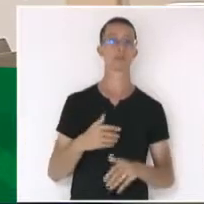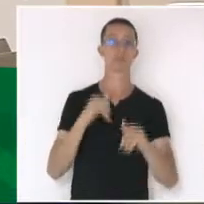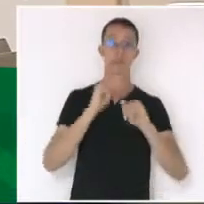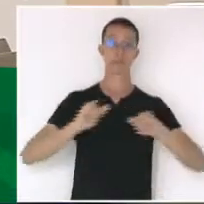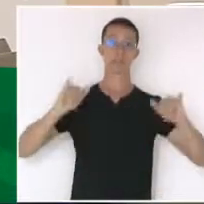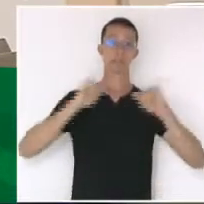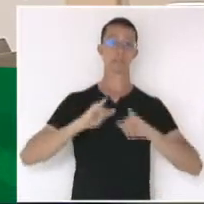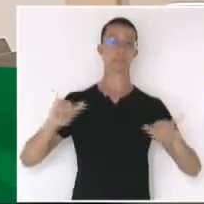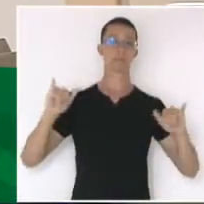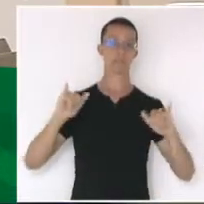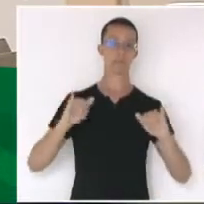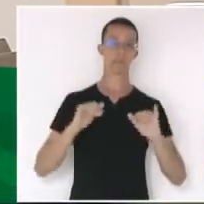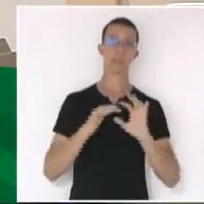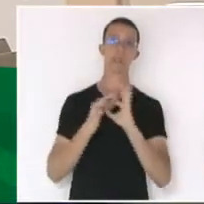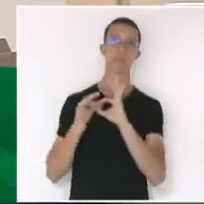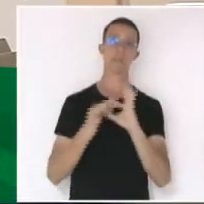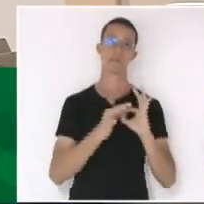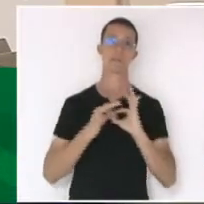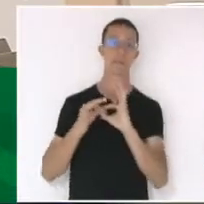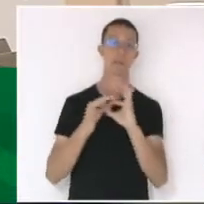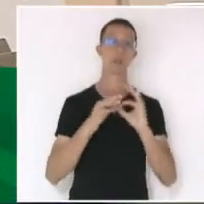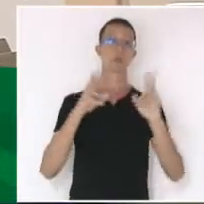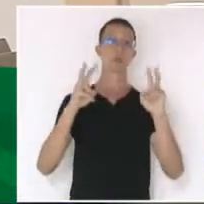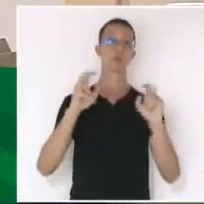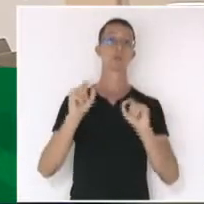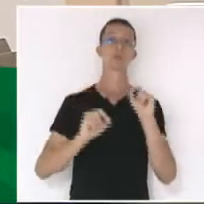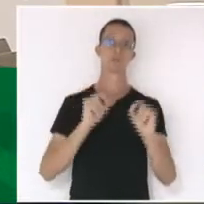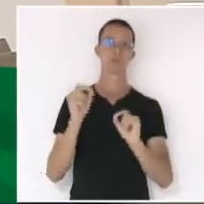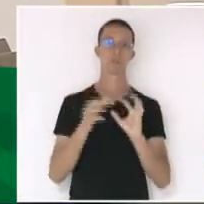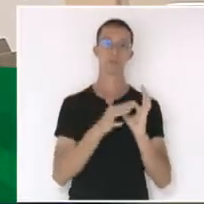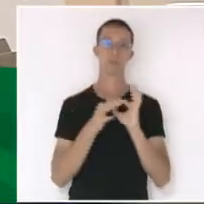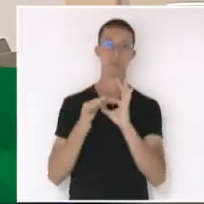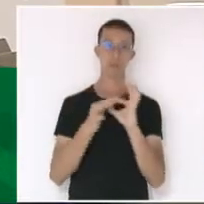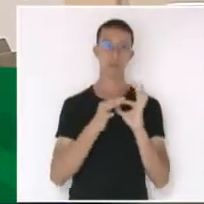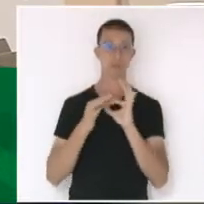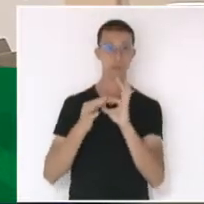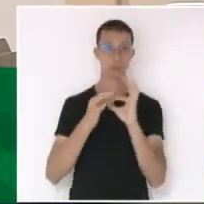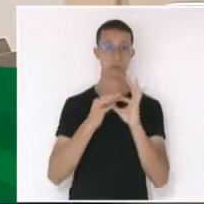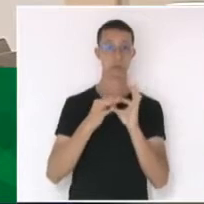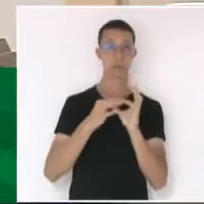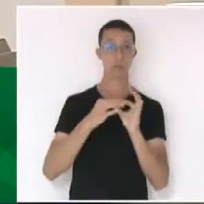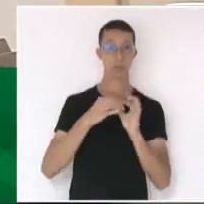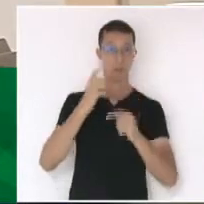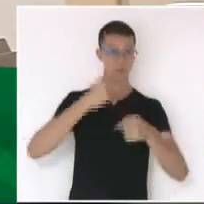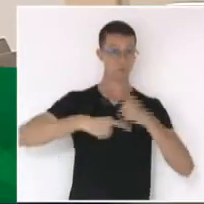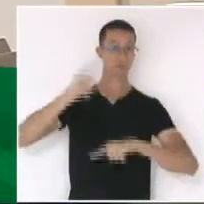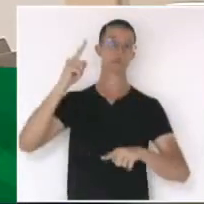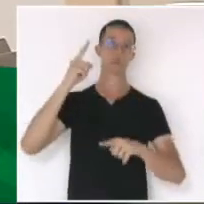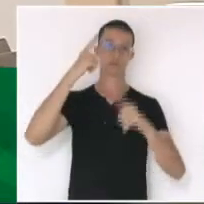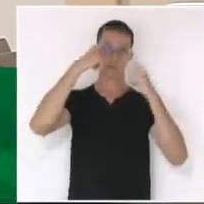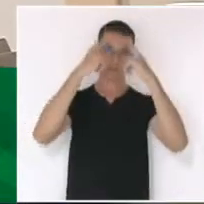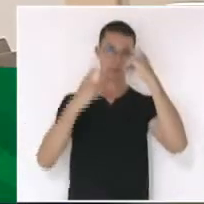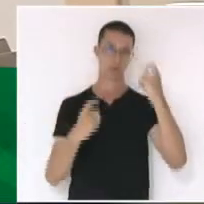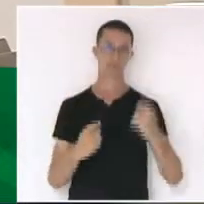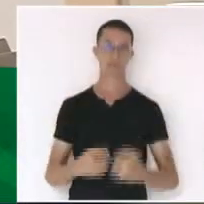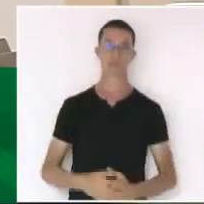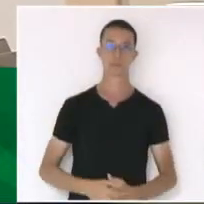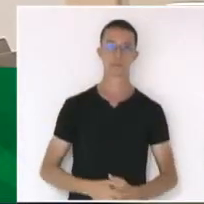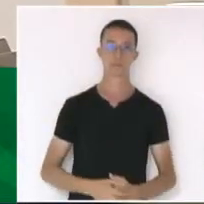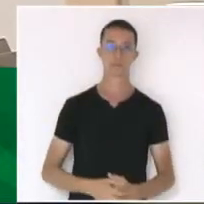cujo tema é Fraternidade EA superação da violência momento seguinte